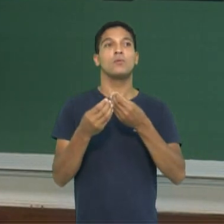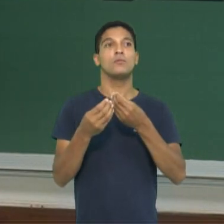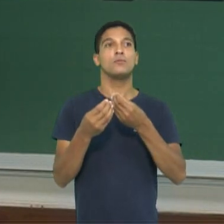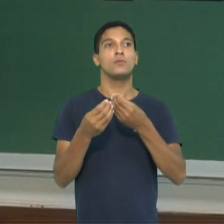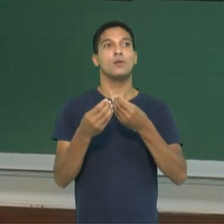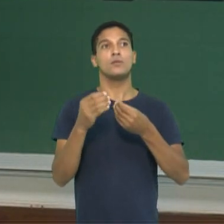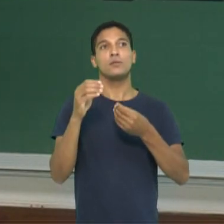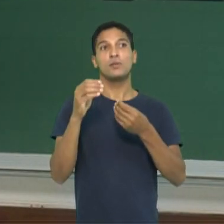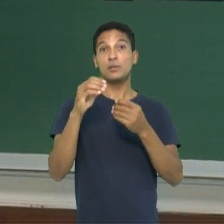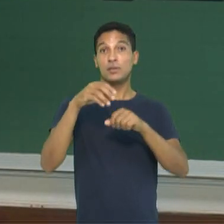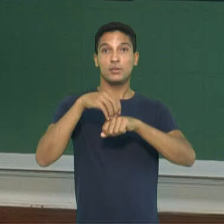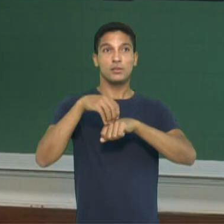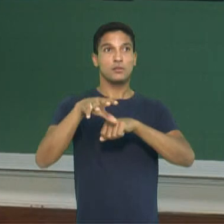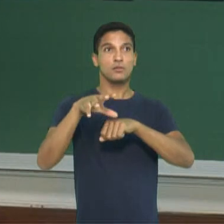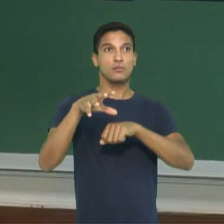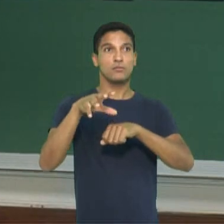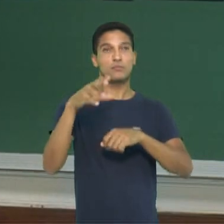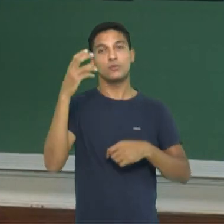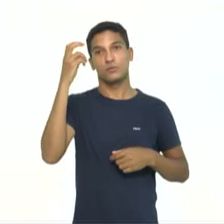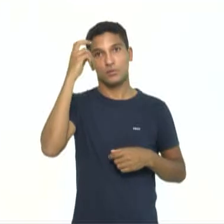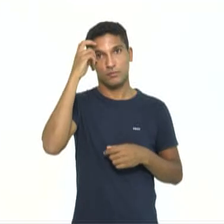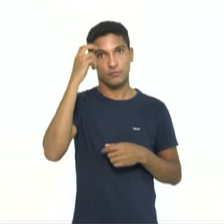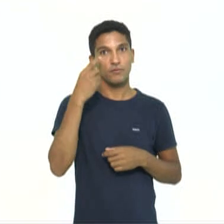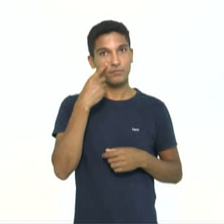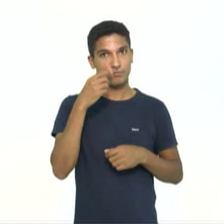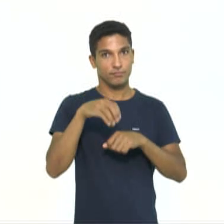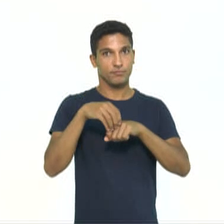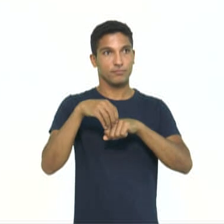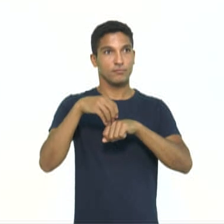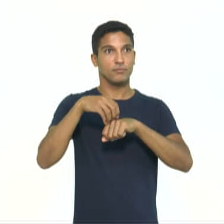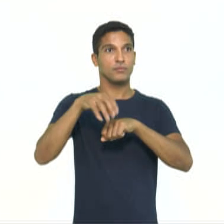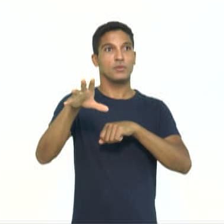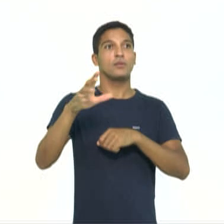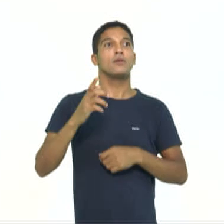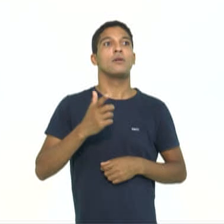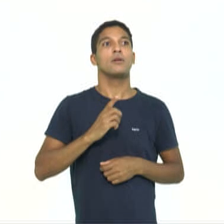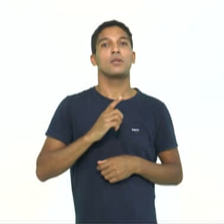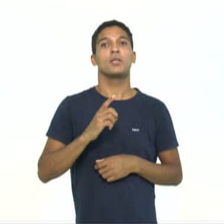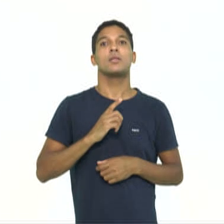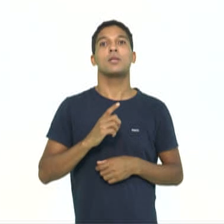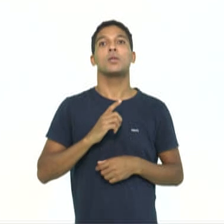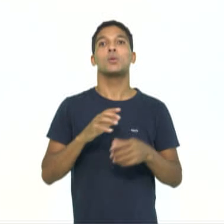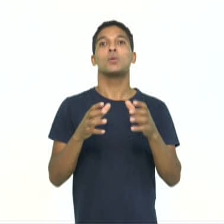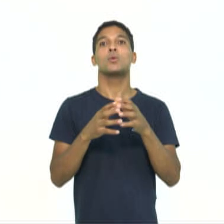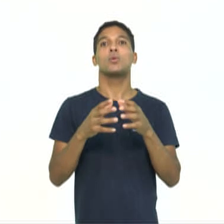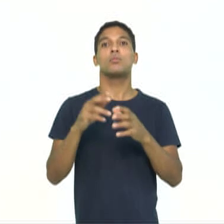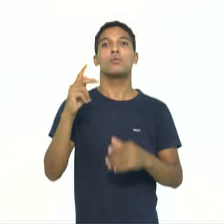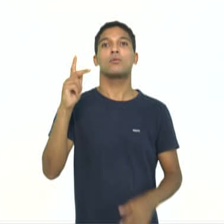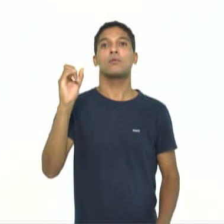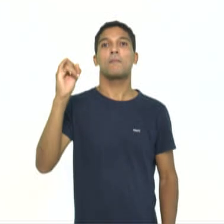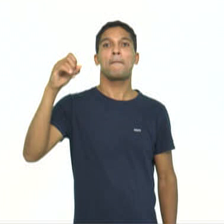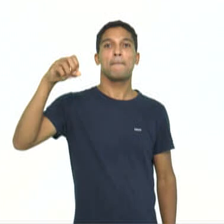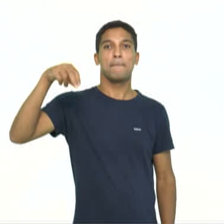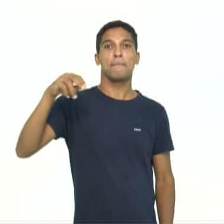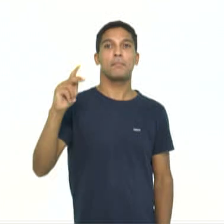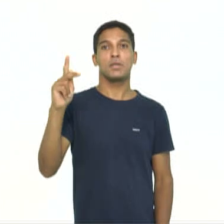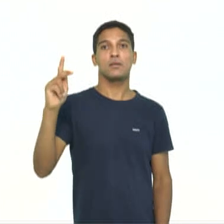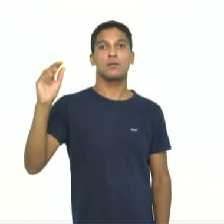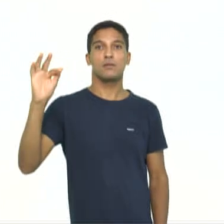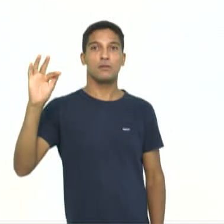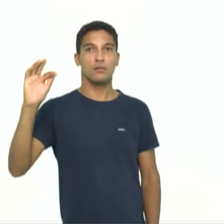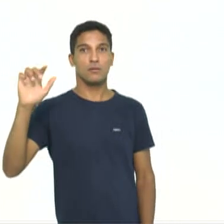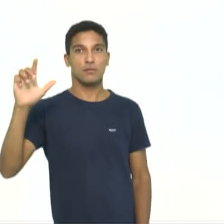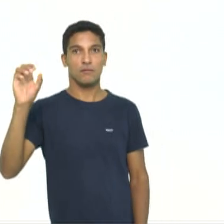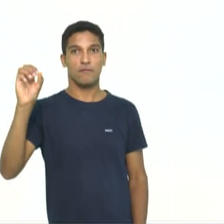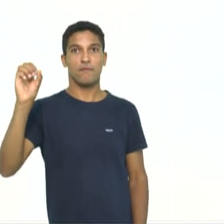aula. Tem aqui então o clipe Another Brick in the Wall, do Pink Floyd, você pode assistir, que está muito relacionado com isso que nós